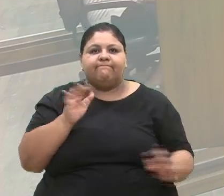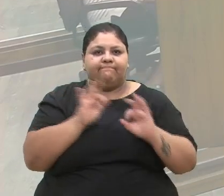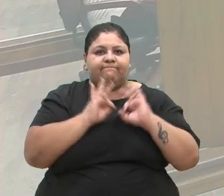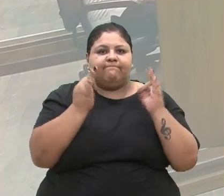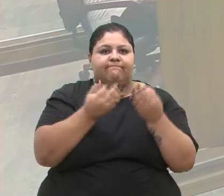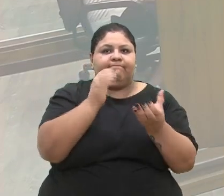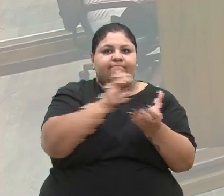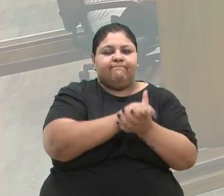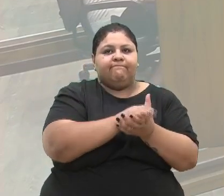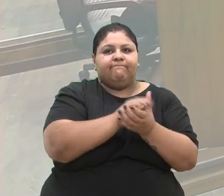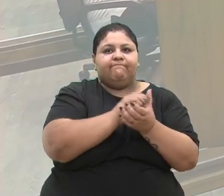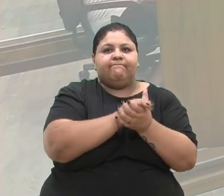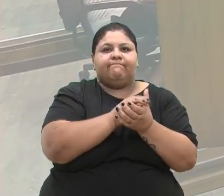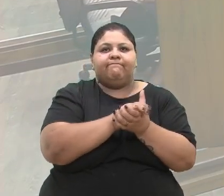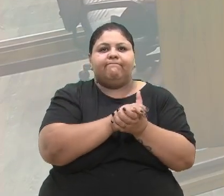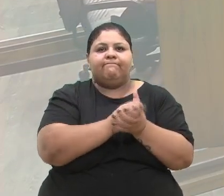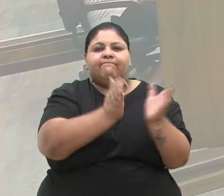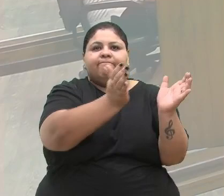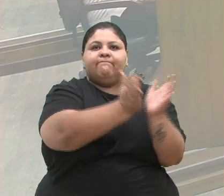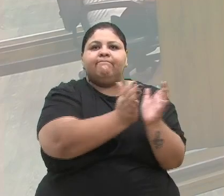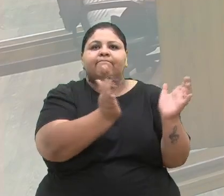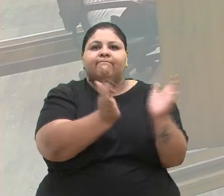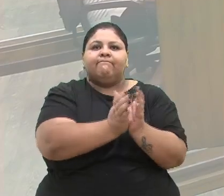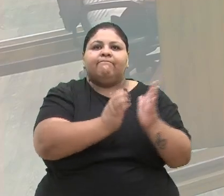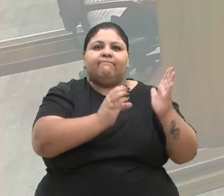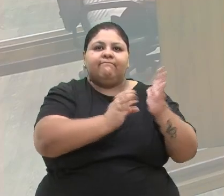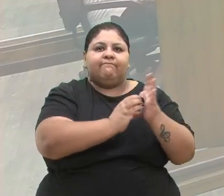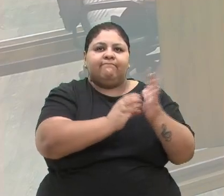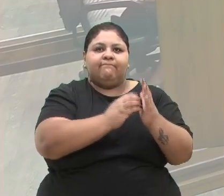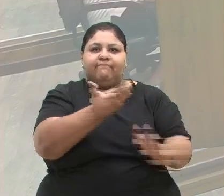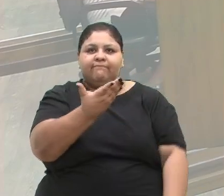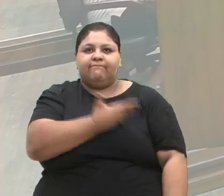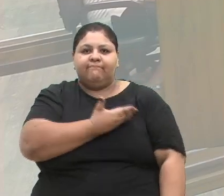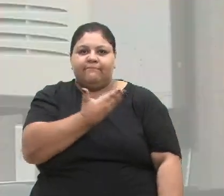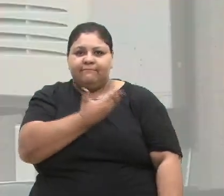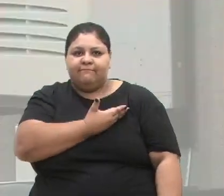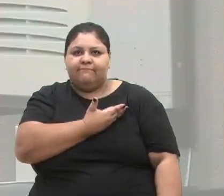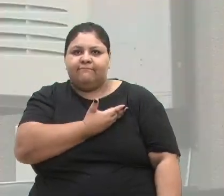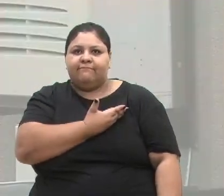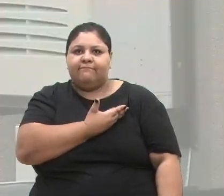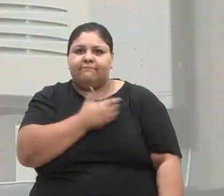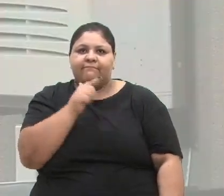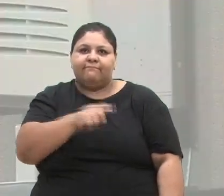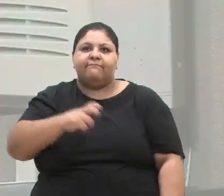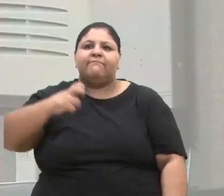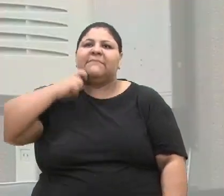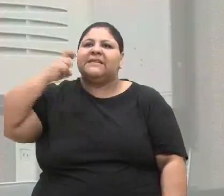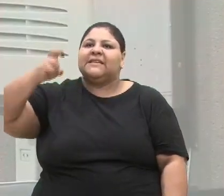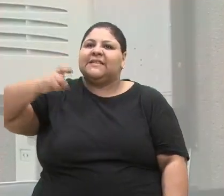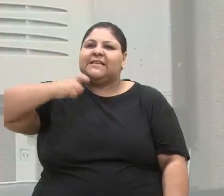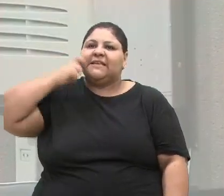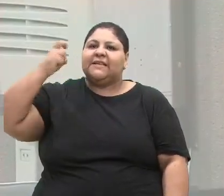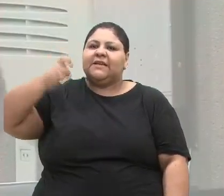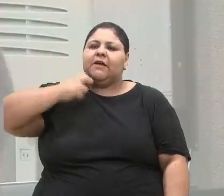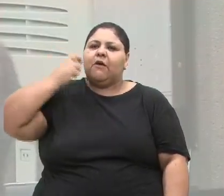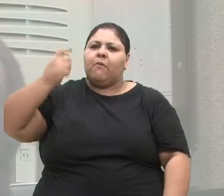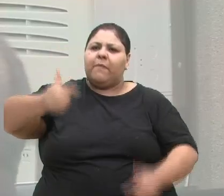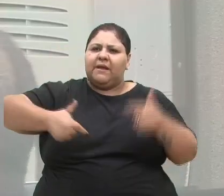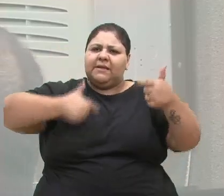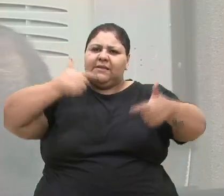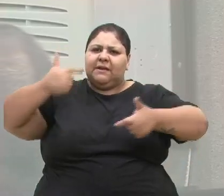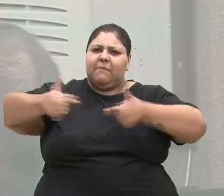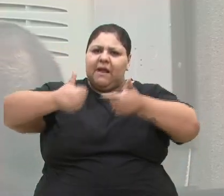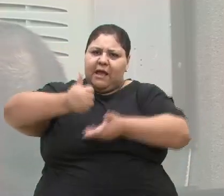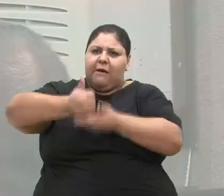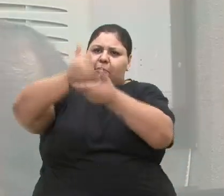esposa Taia, meus colegas servidores, meus amigos, né? Aqui é uma voz que está para servir ao público como um